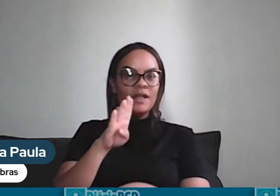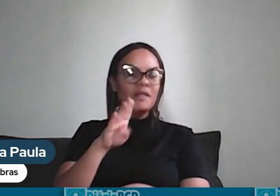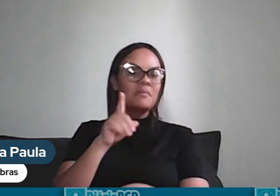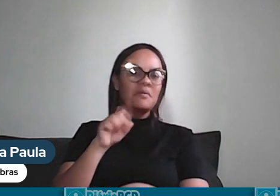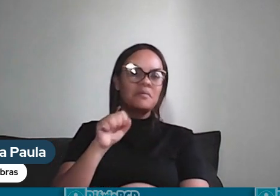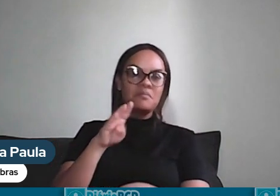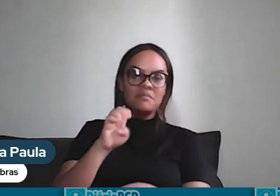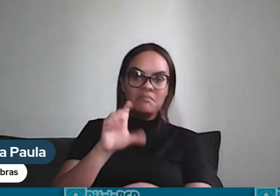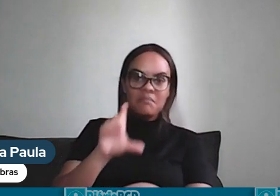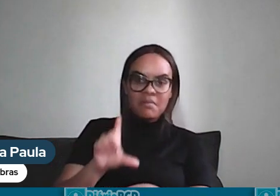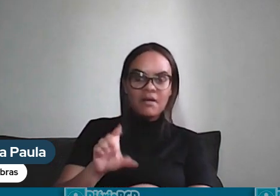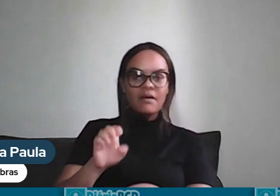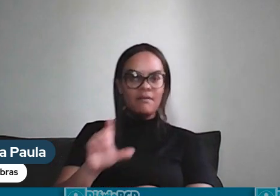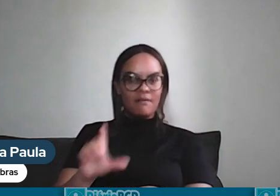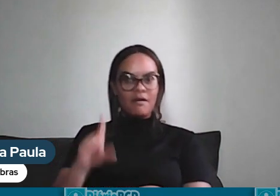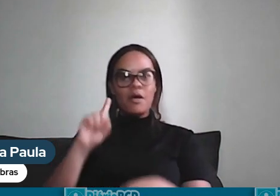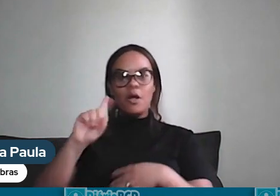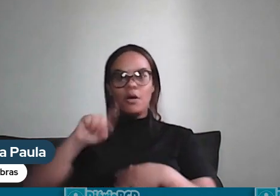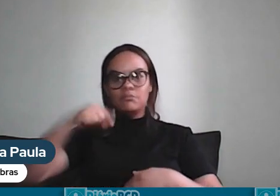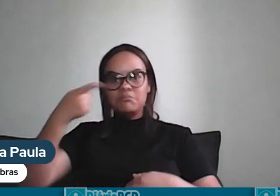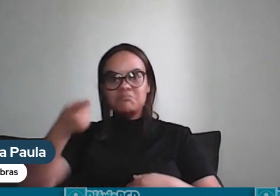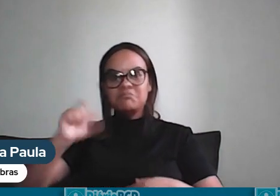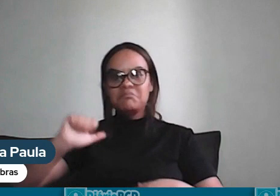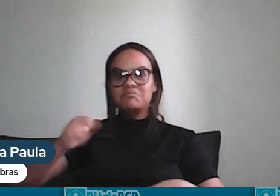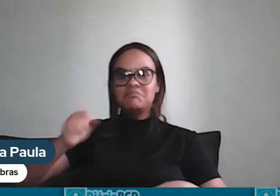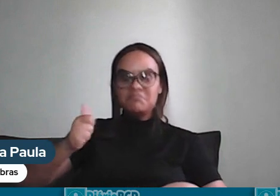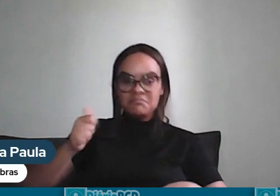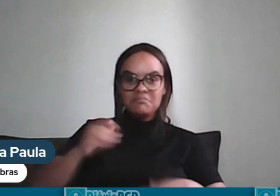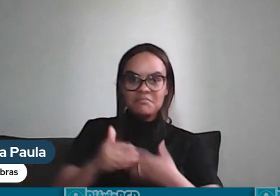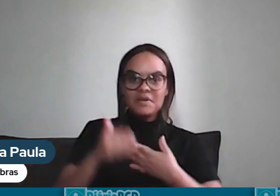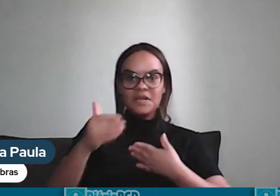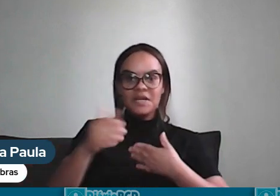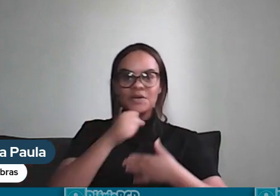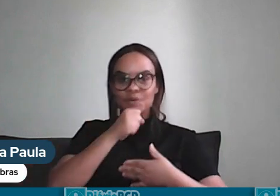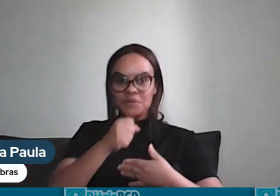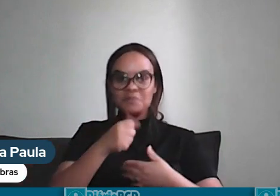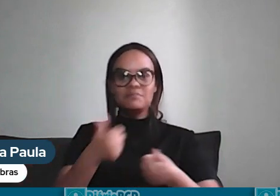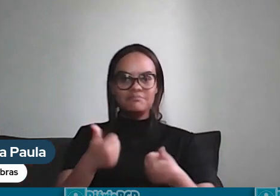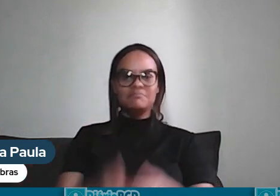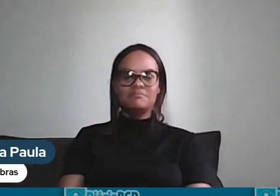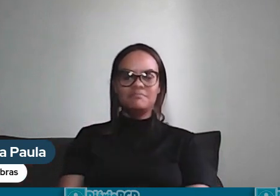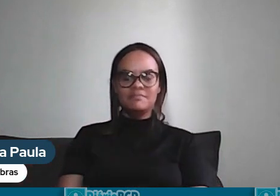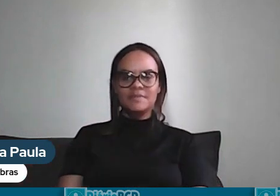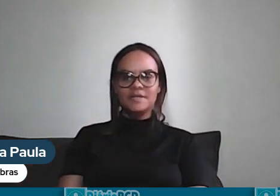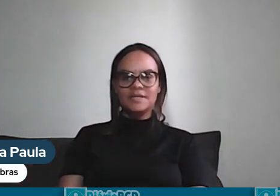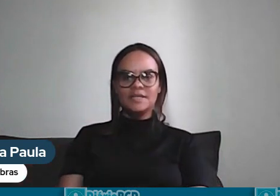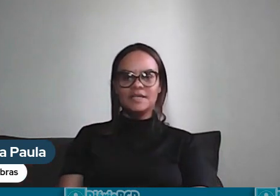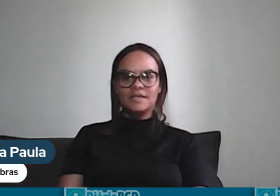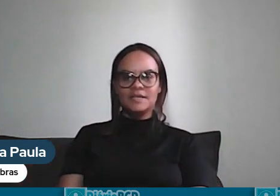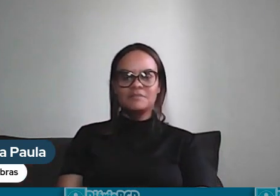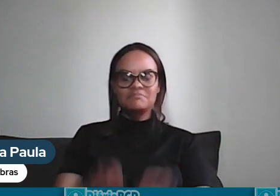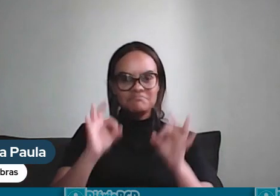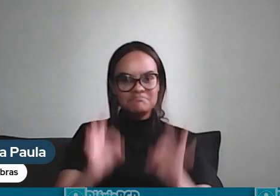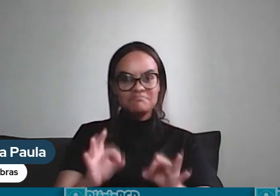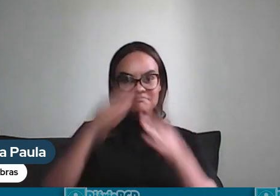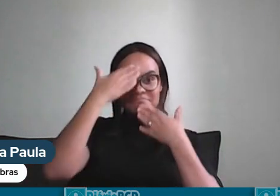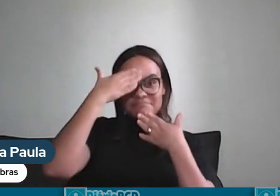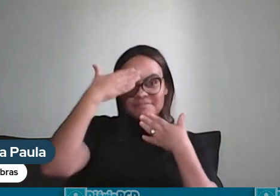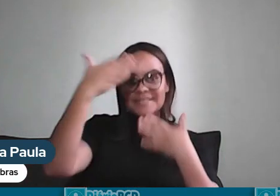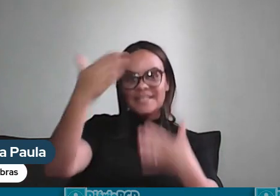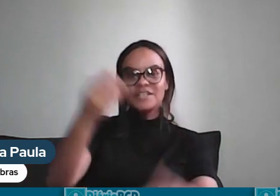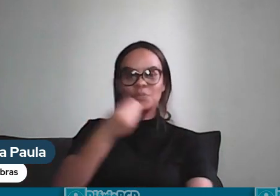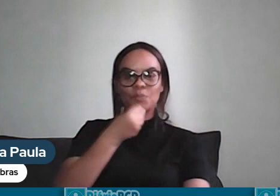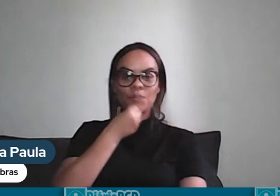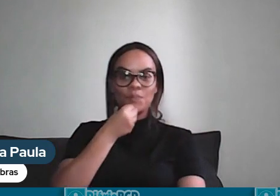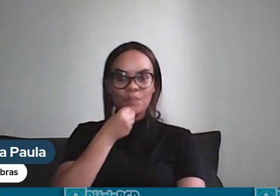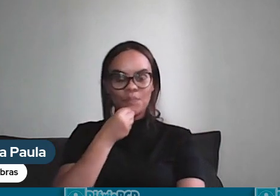Passo a ter uma outra avaliação pós esta entrevista. É por isso que eu digo gratidão pela oportunidade